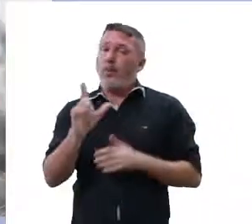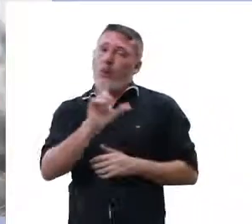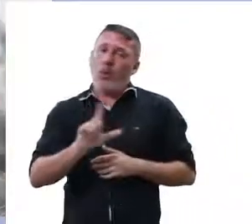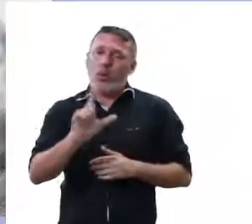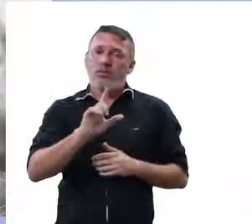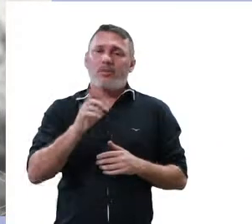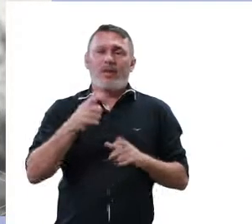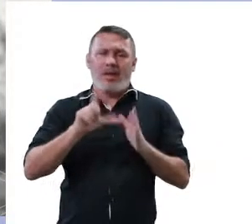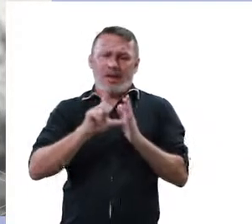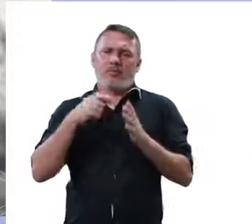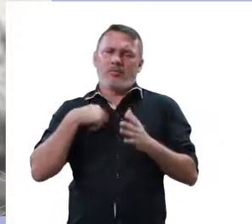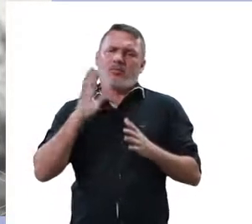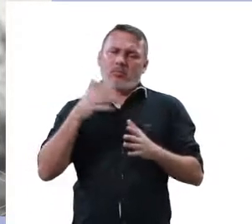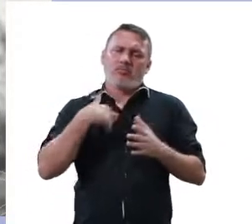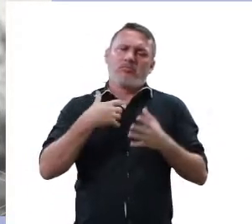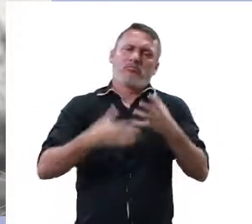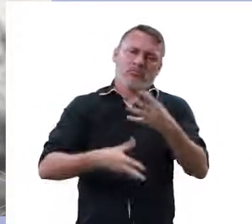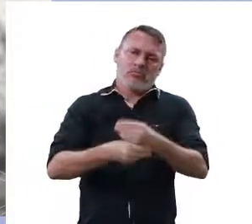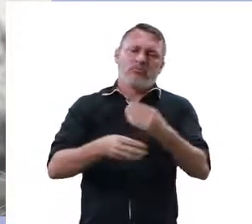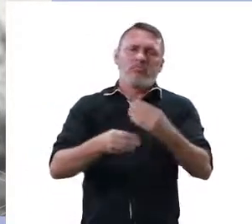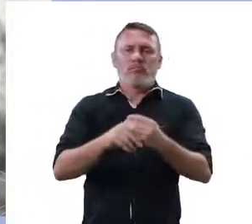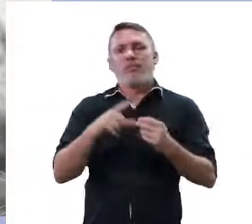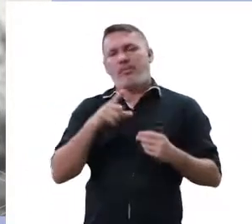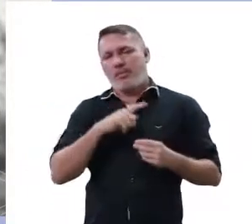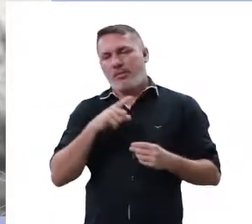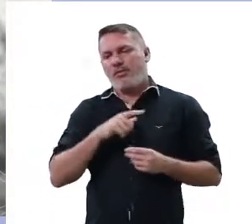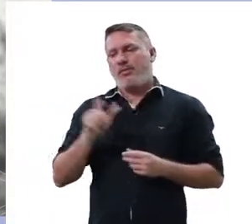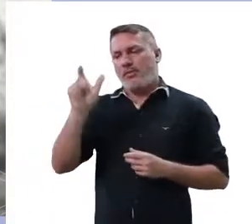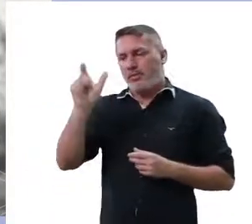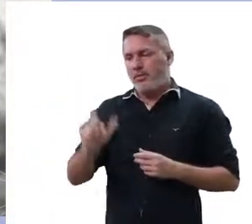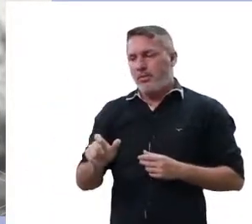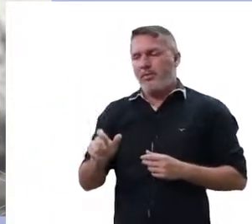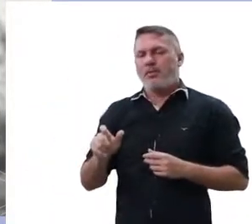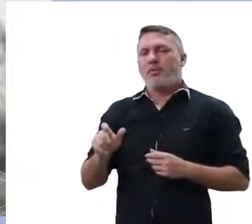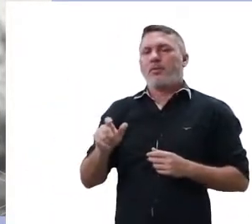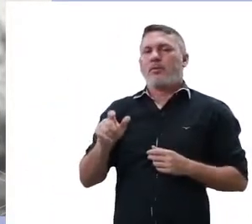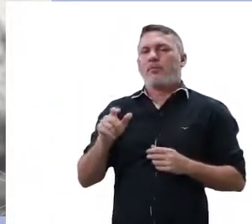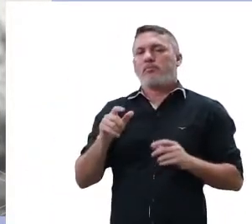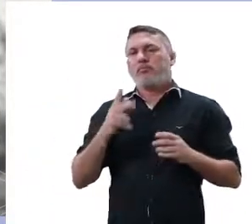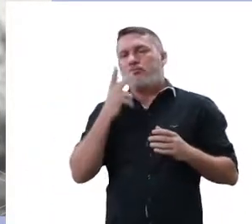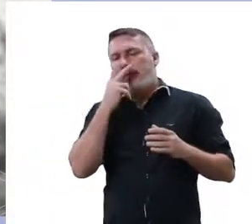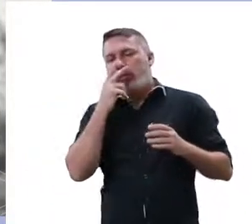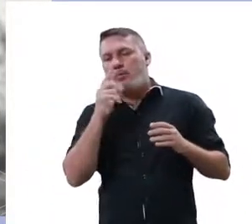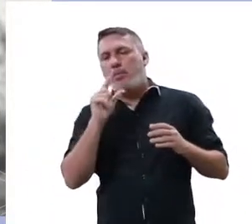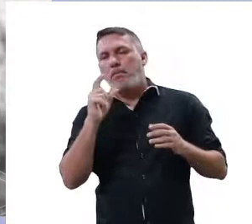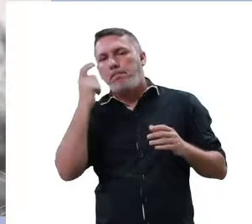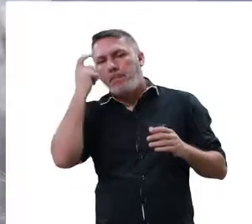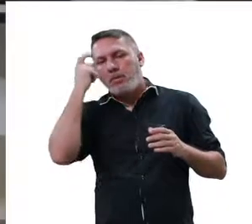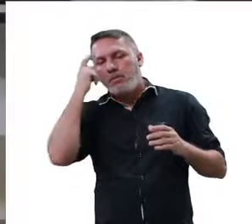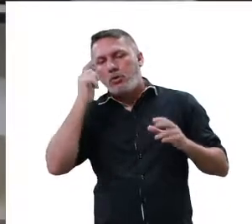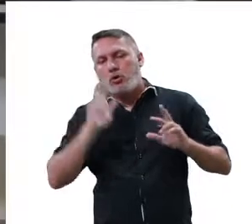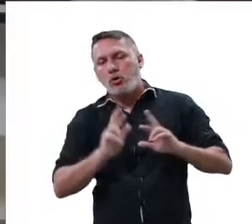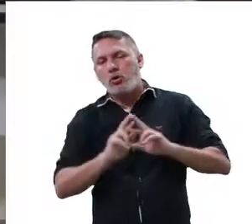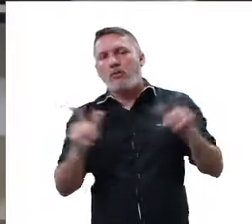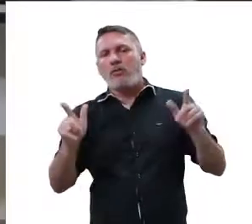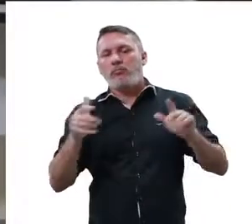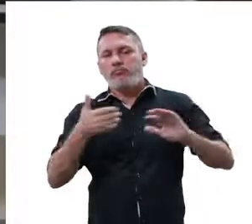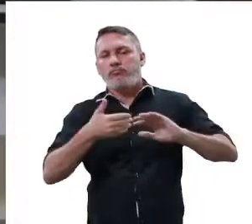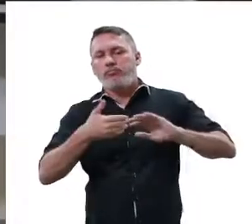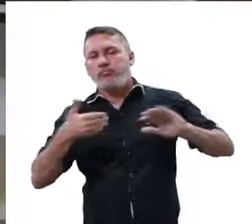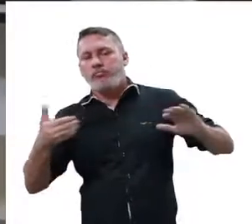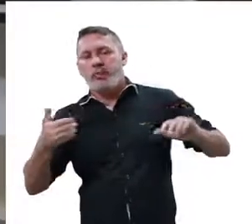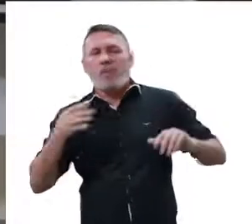lógico, aquilo que eu venho reforçando, né, esse distanciamento dele em relação a Comte, Durkheim e Marx, e é